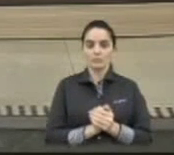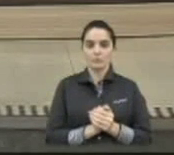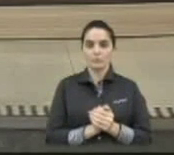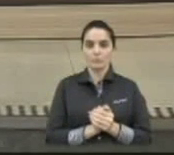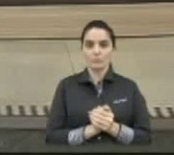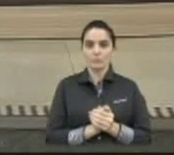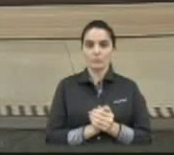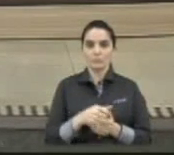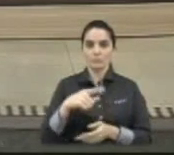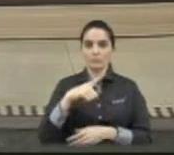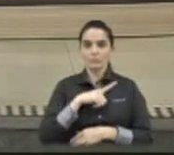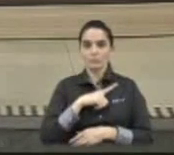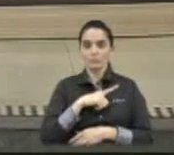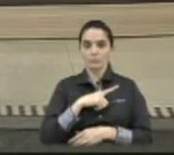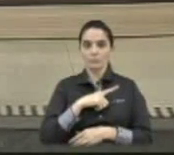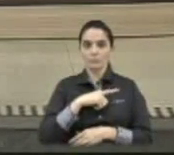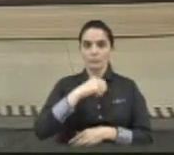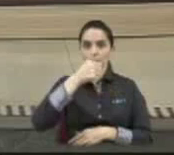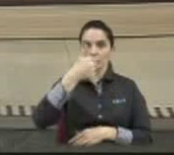contém